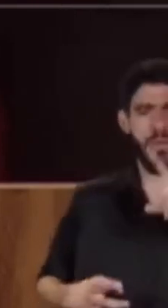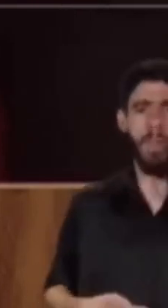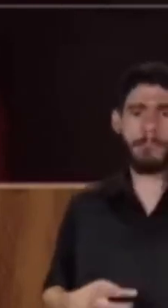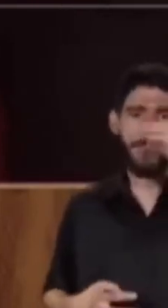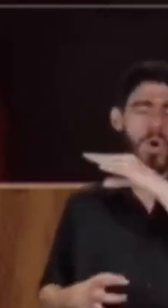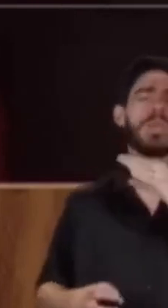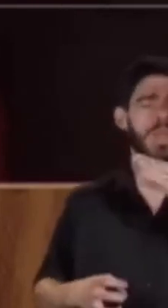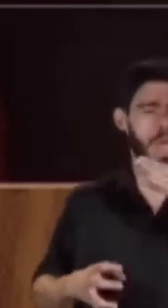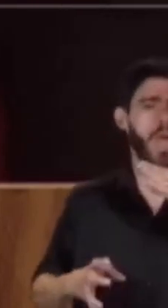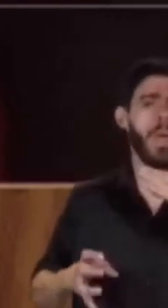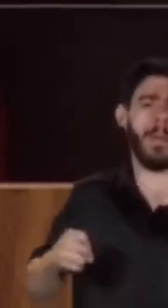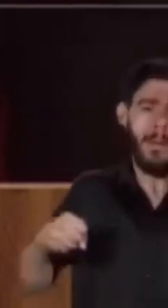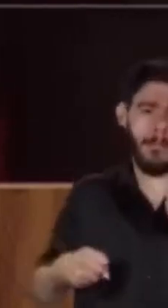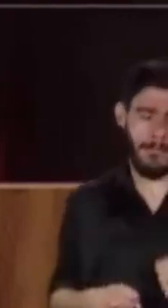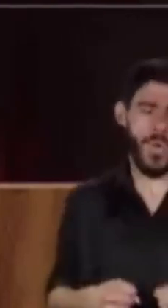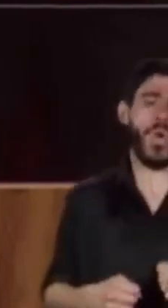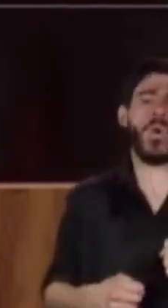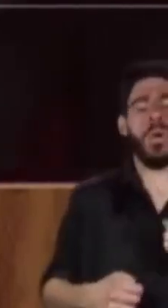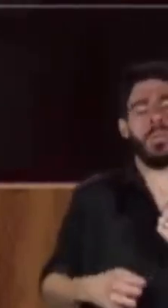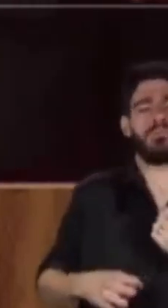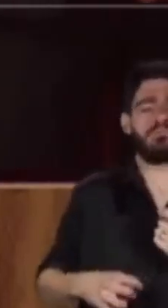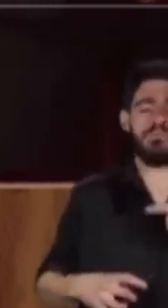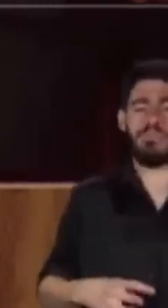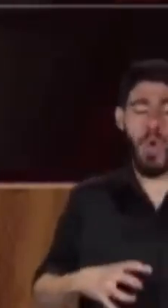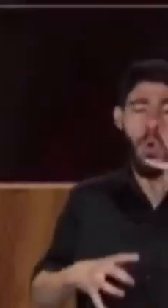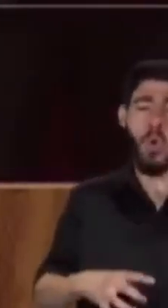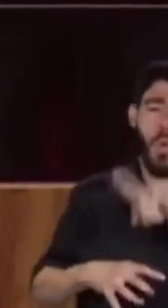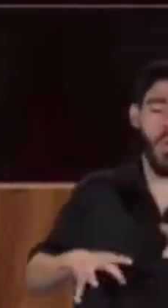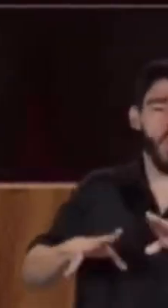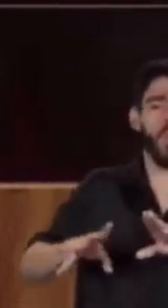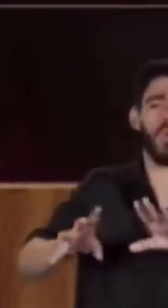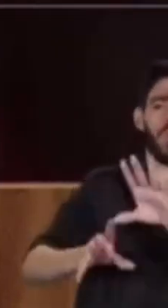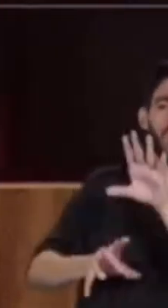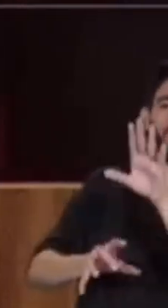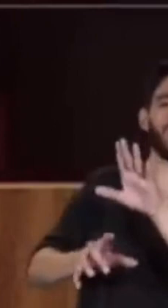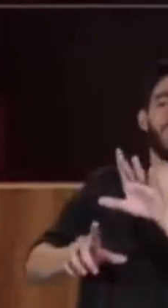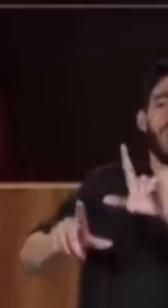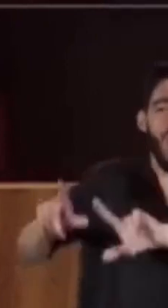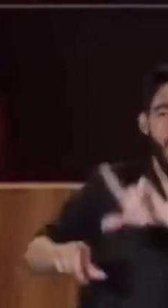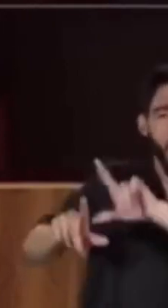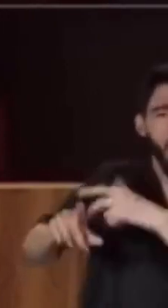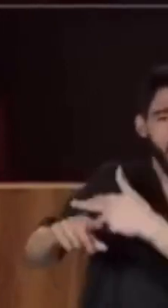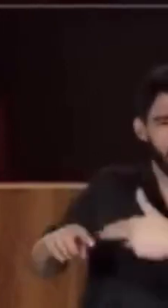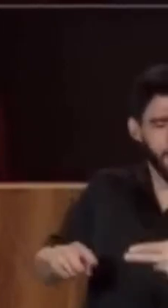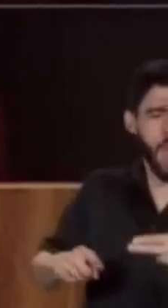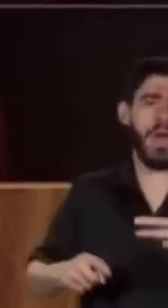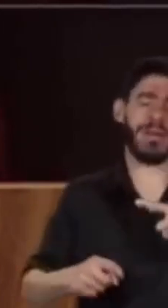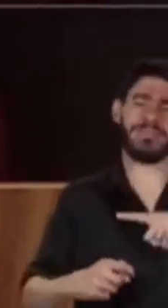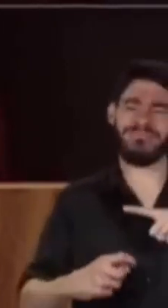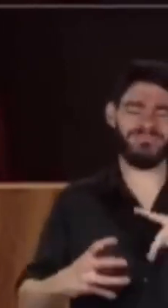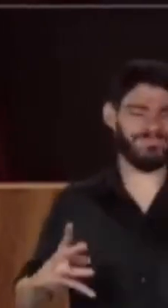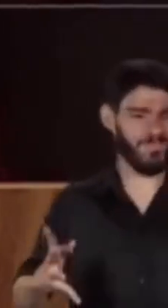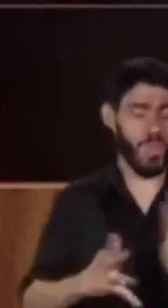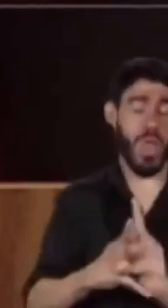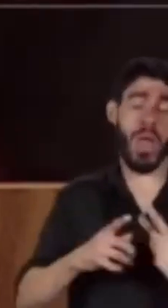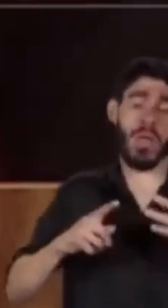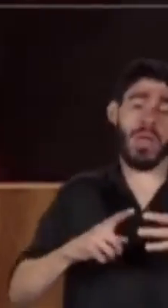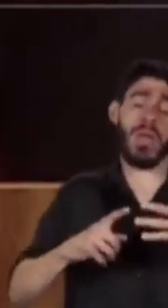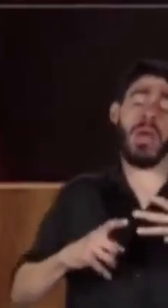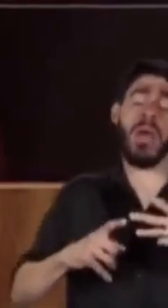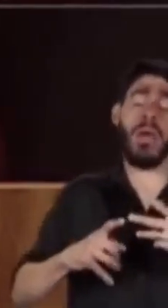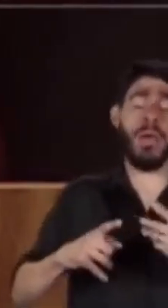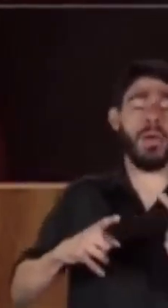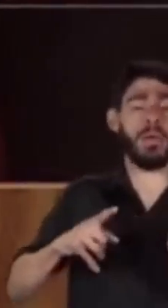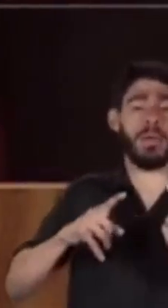julgamento de ação contra Jair Bolsonaro no Tribunal Superior Eleitoral, o ministro Raul Araújo rejeitou a instrução do relator